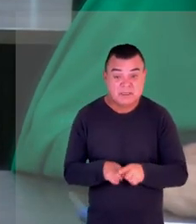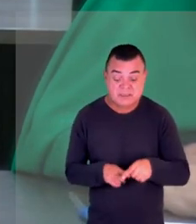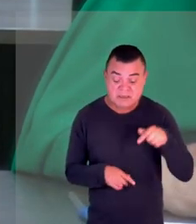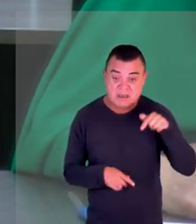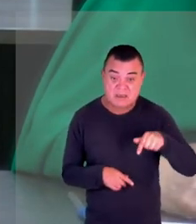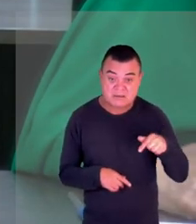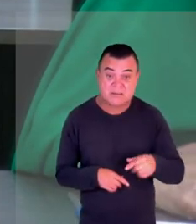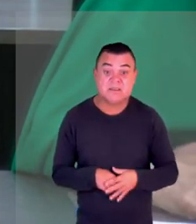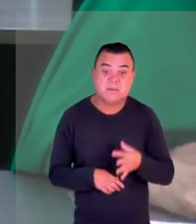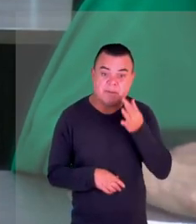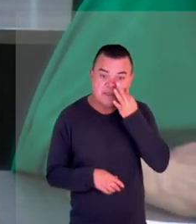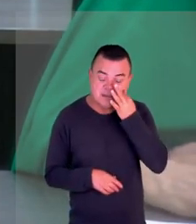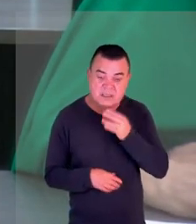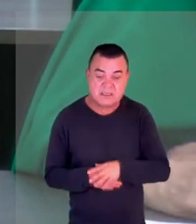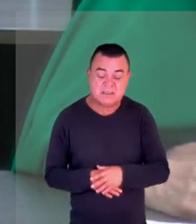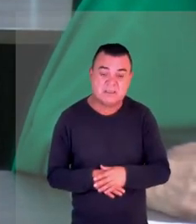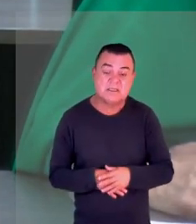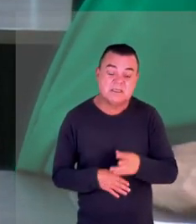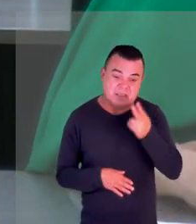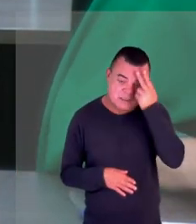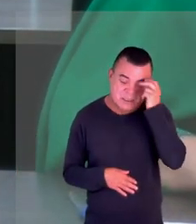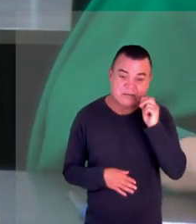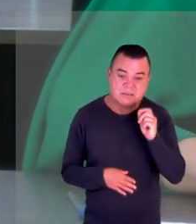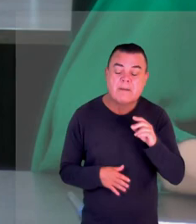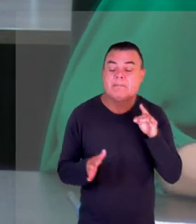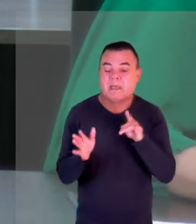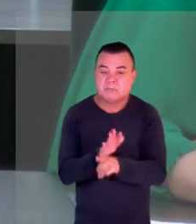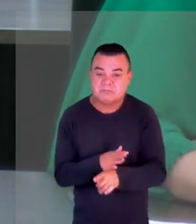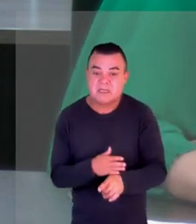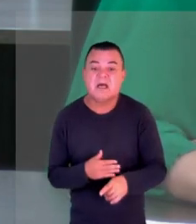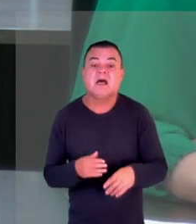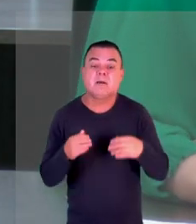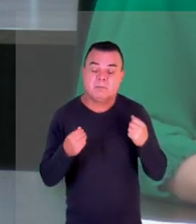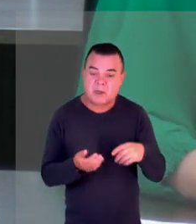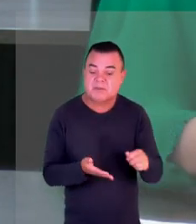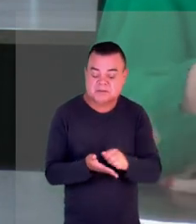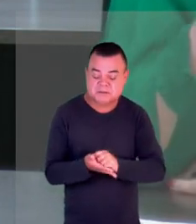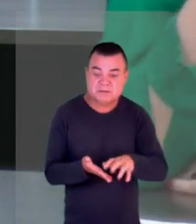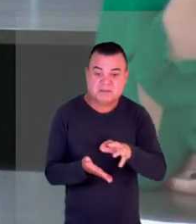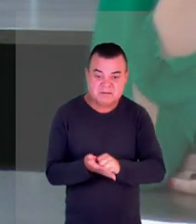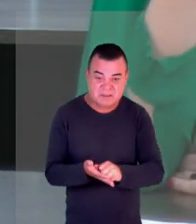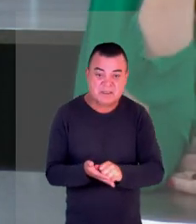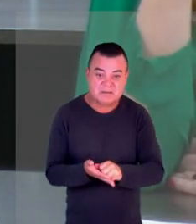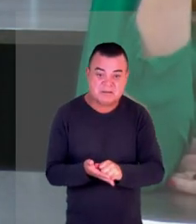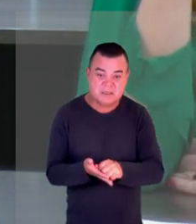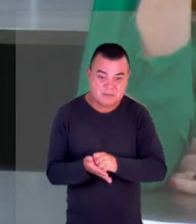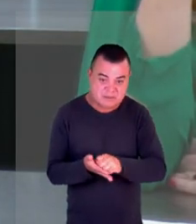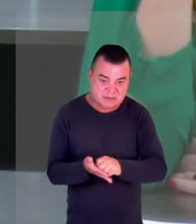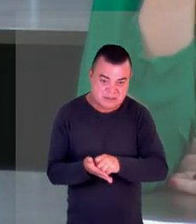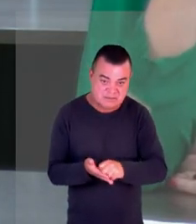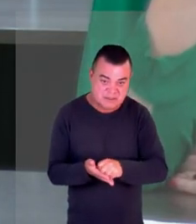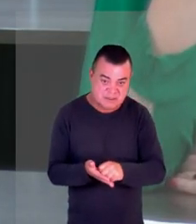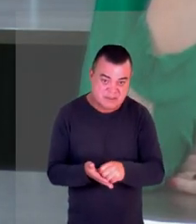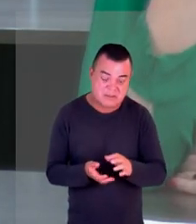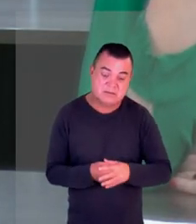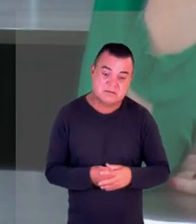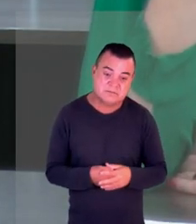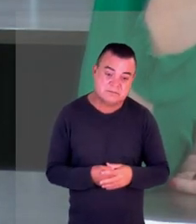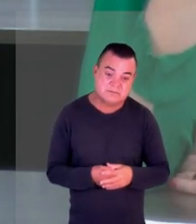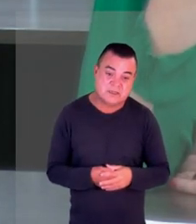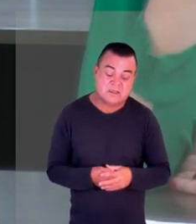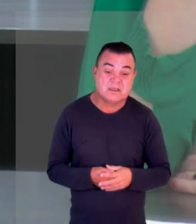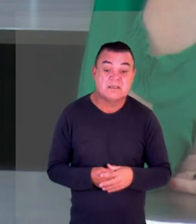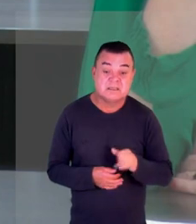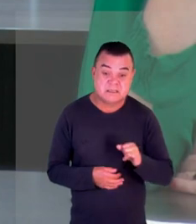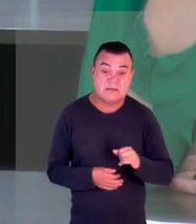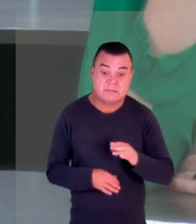algum dos projetos ou mais de alguma pergunta também já pode se inscrever eu já tô me inscrevendo se mais alguém quiser a gente faz